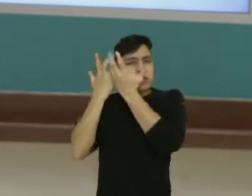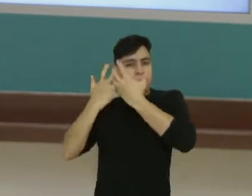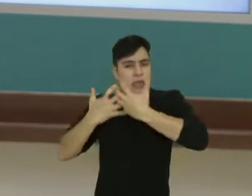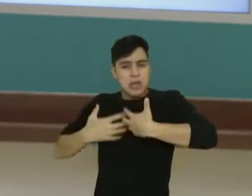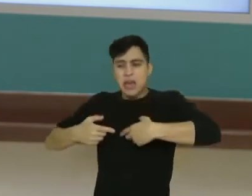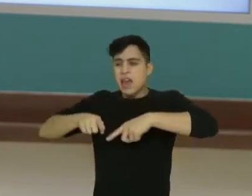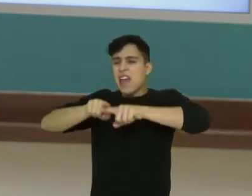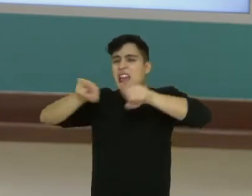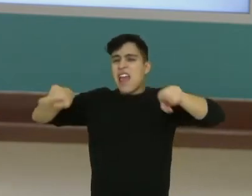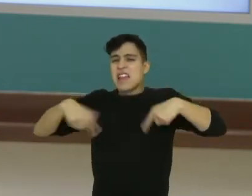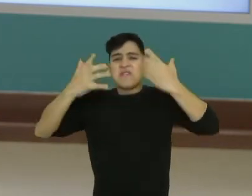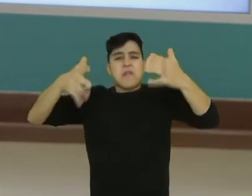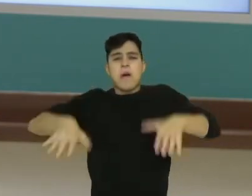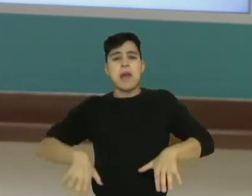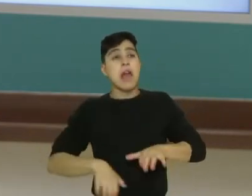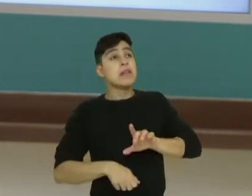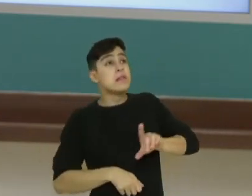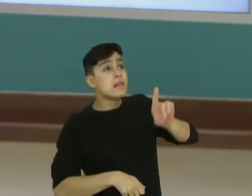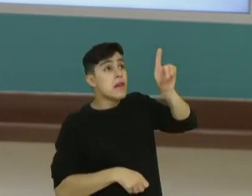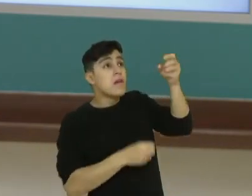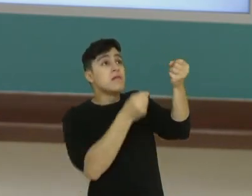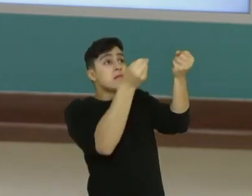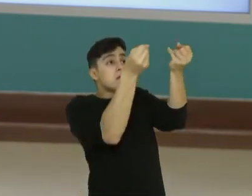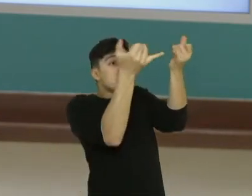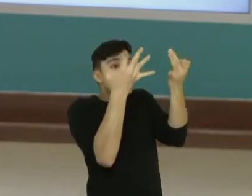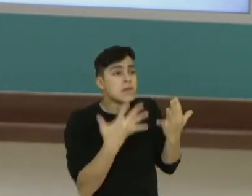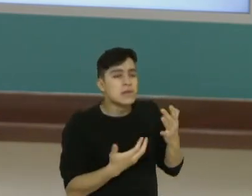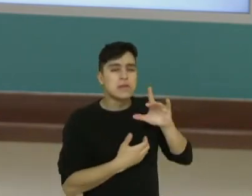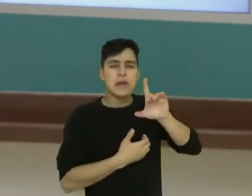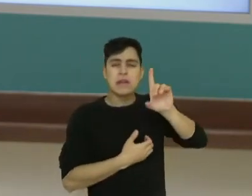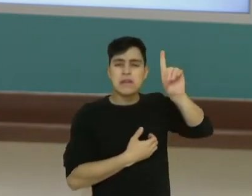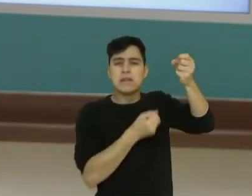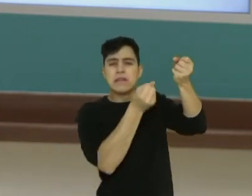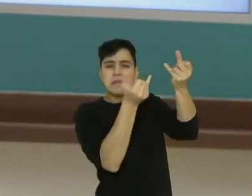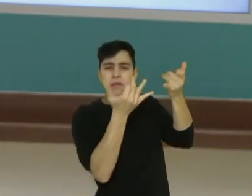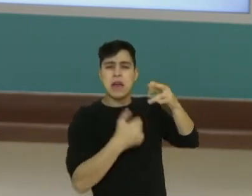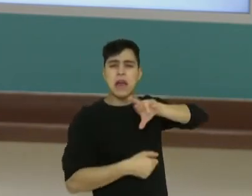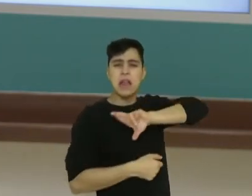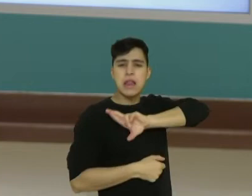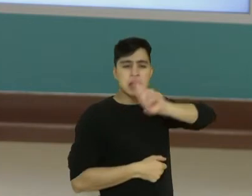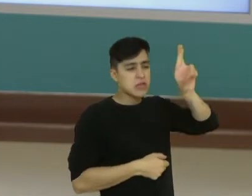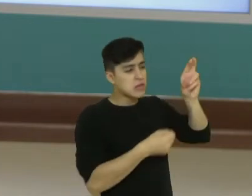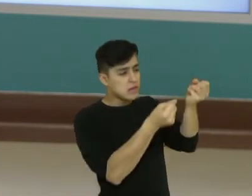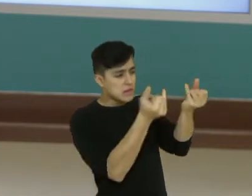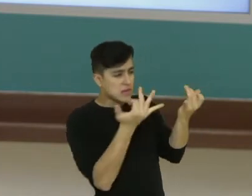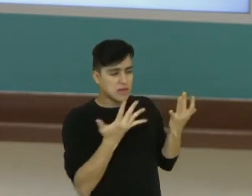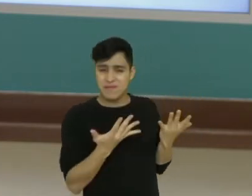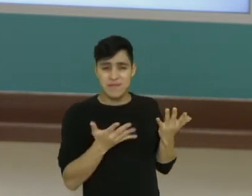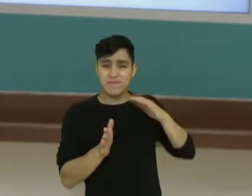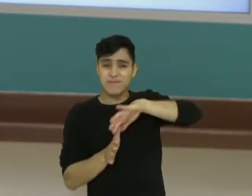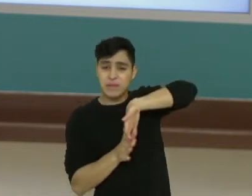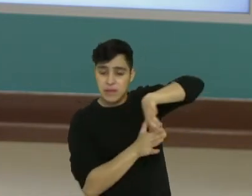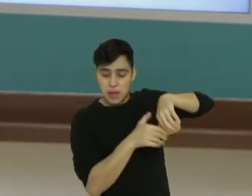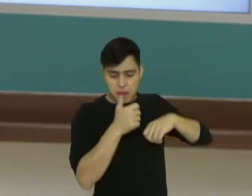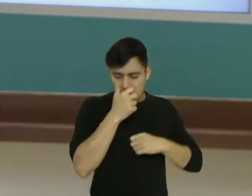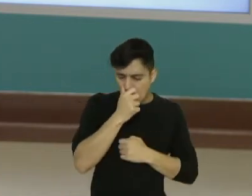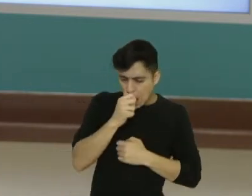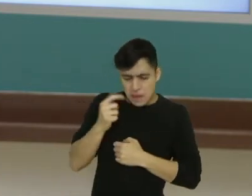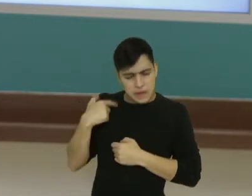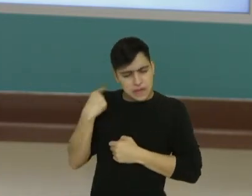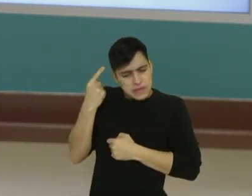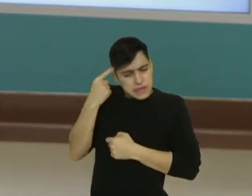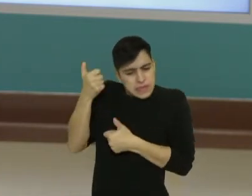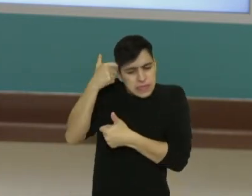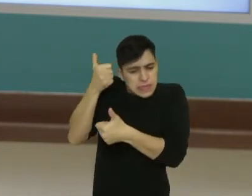buscar explicação em Deus e na religião, eles vão buscar explicação na razão humana, para